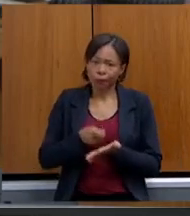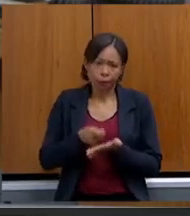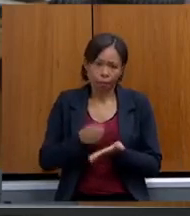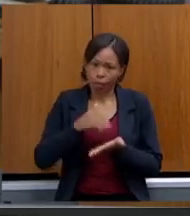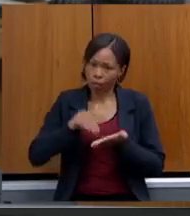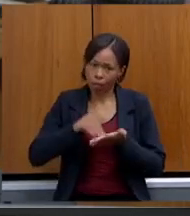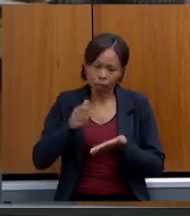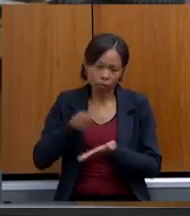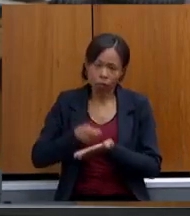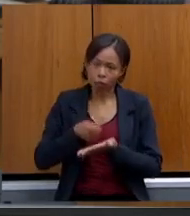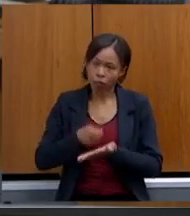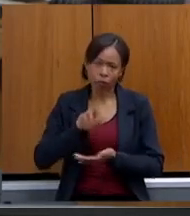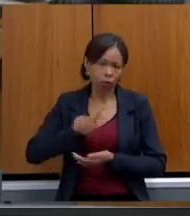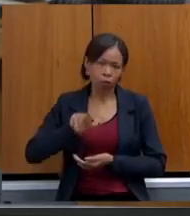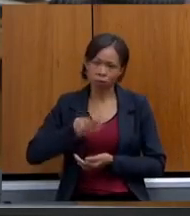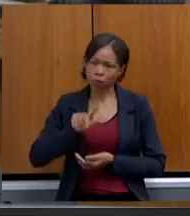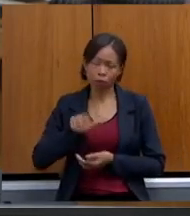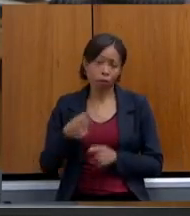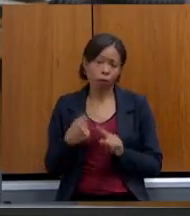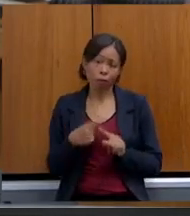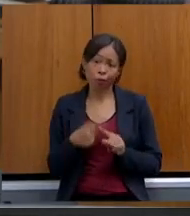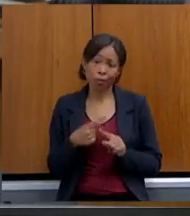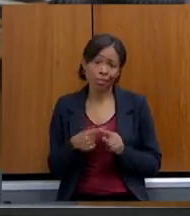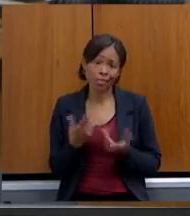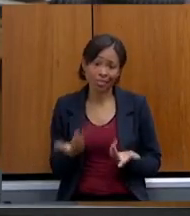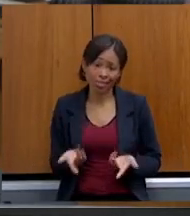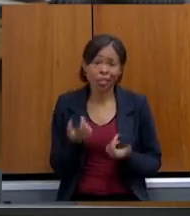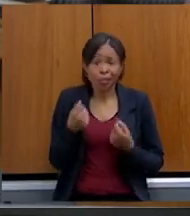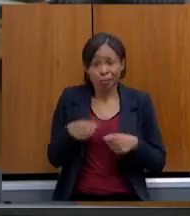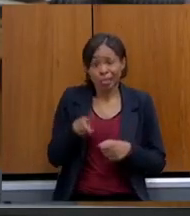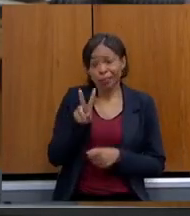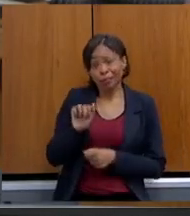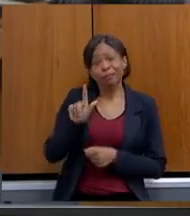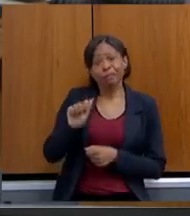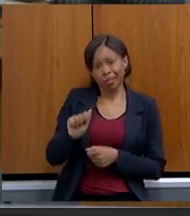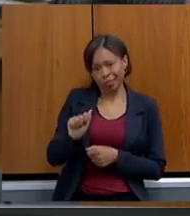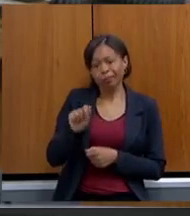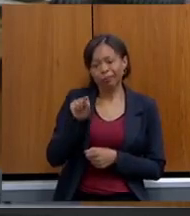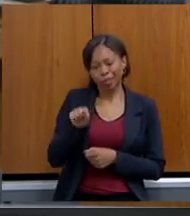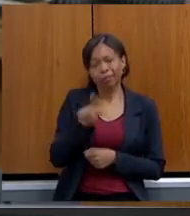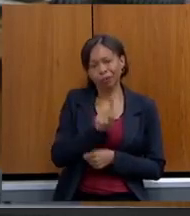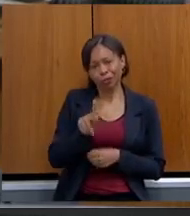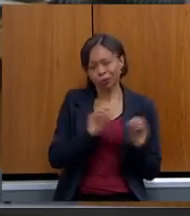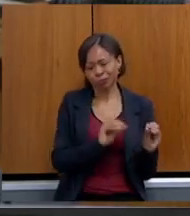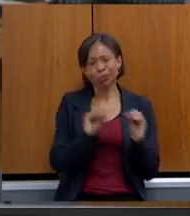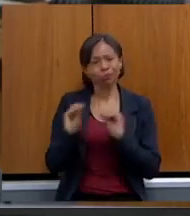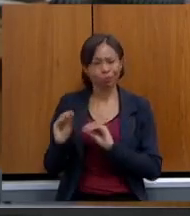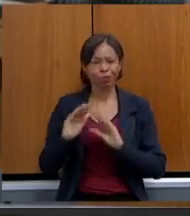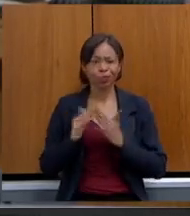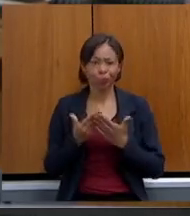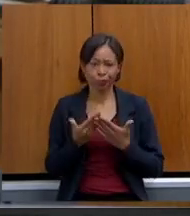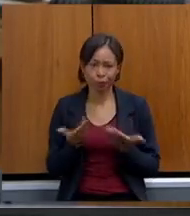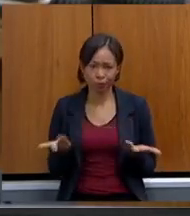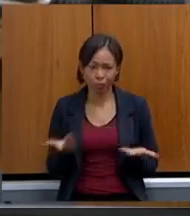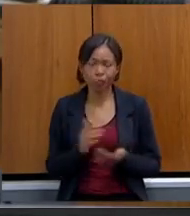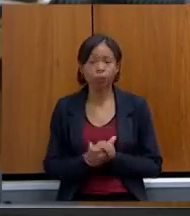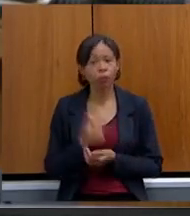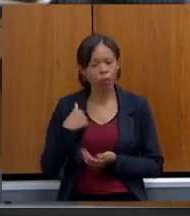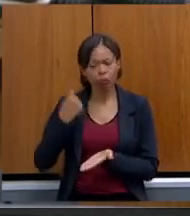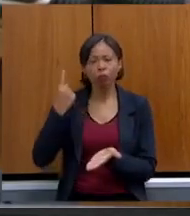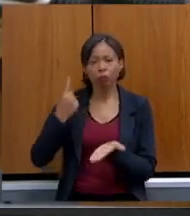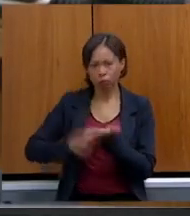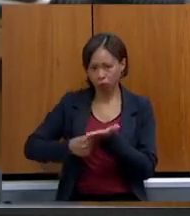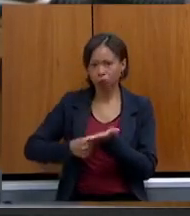movimentá-lo porque a secretaria precisa da vaga disponível para movimentar esse servidor e eu tenho aqui estabelecido o compromisso